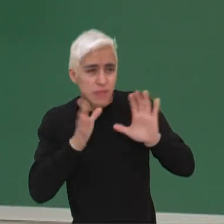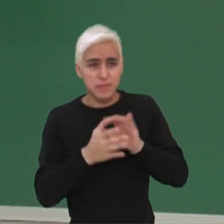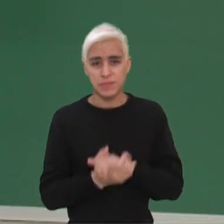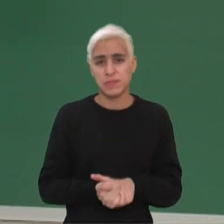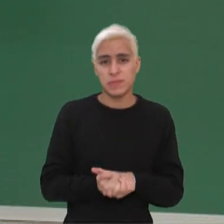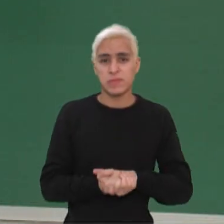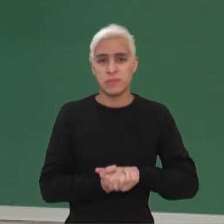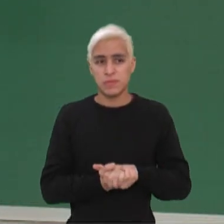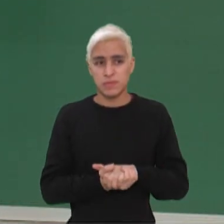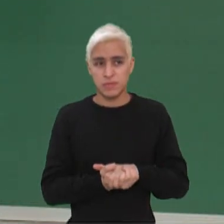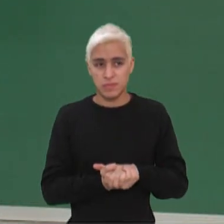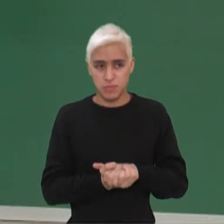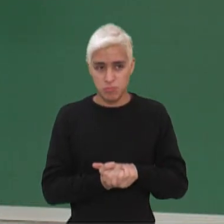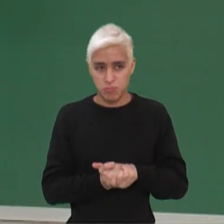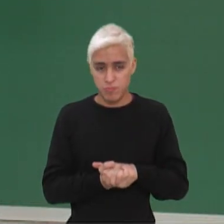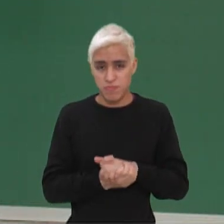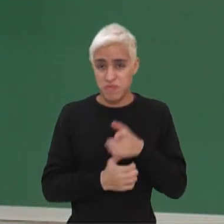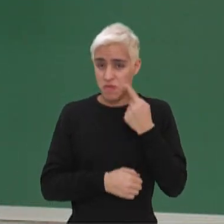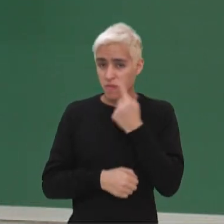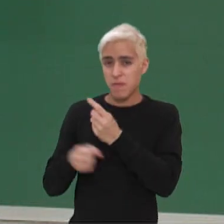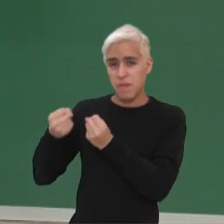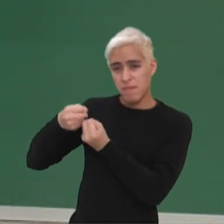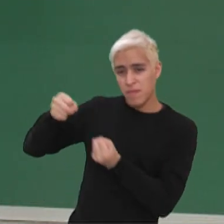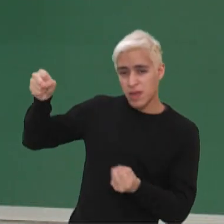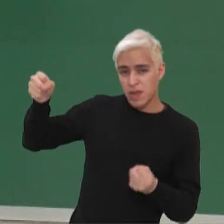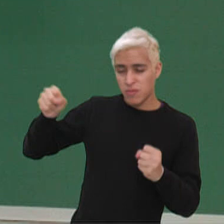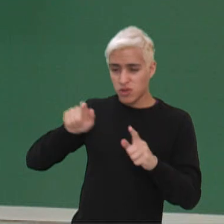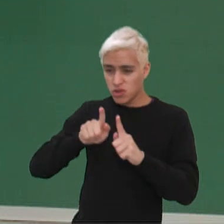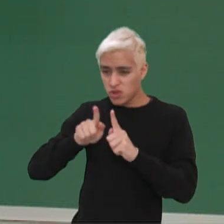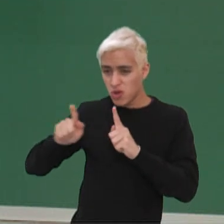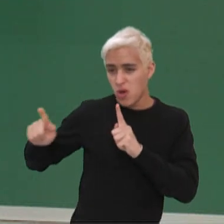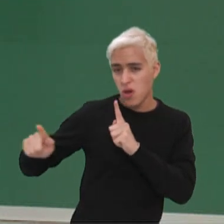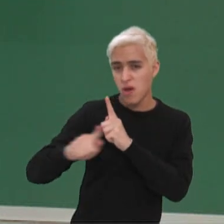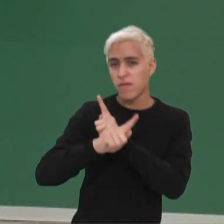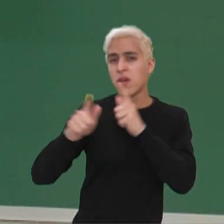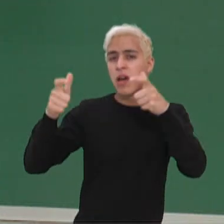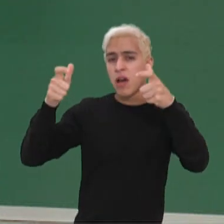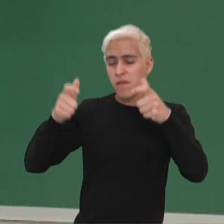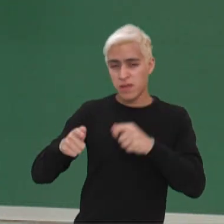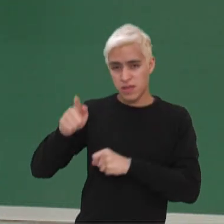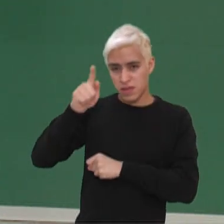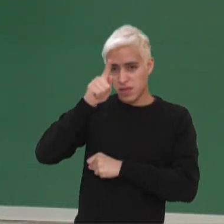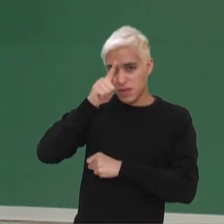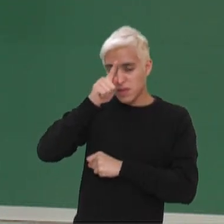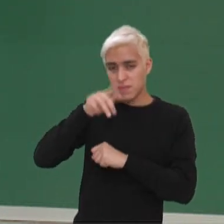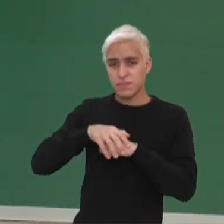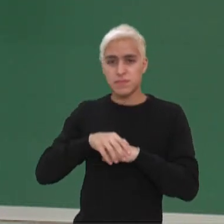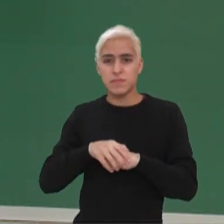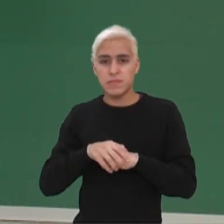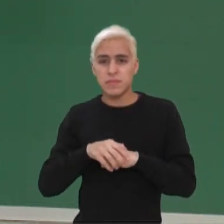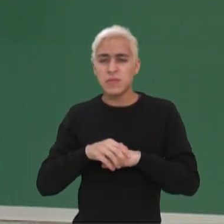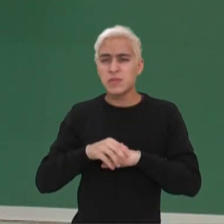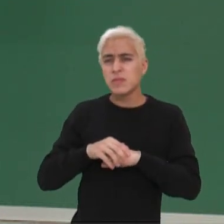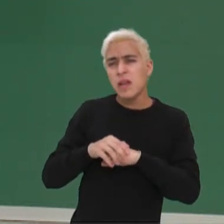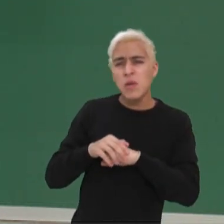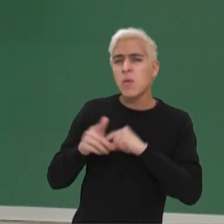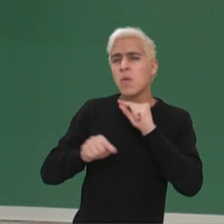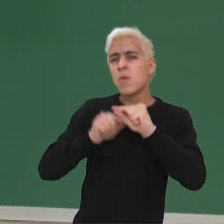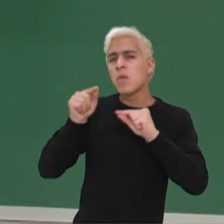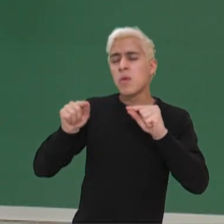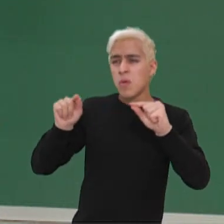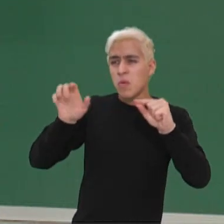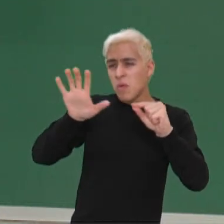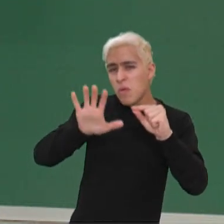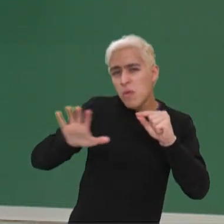Olha, aqui está o mapa geográfico da Grécia, ok? Aqui nesse canto você tem o Império